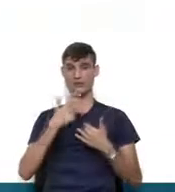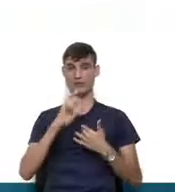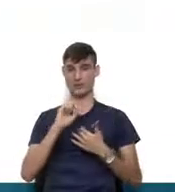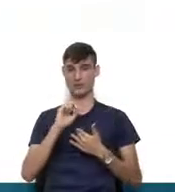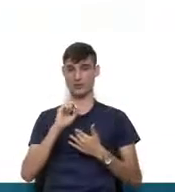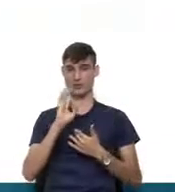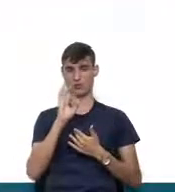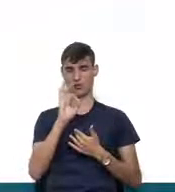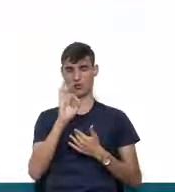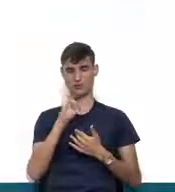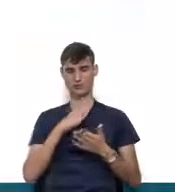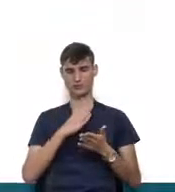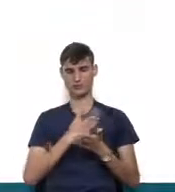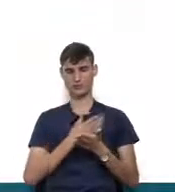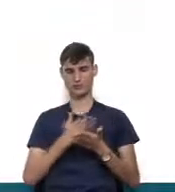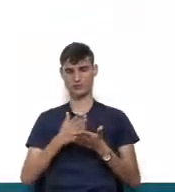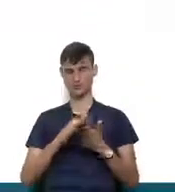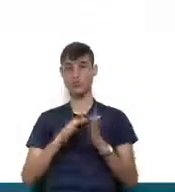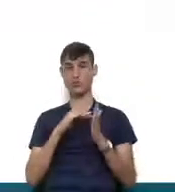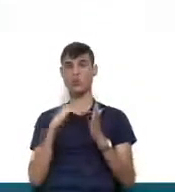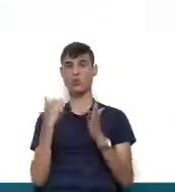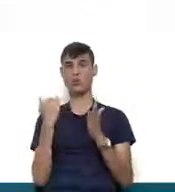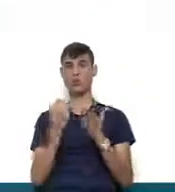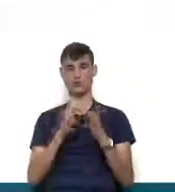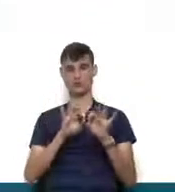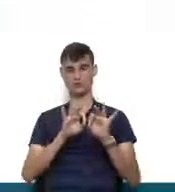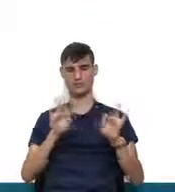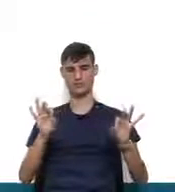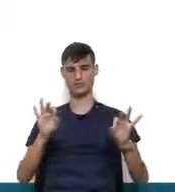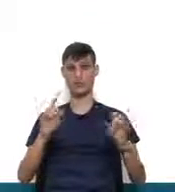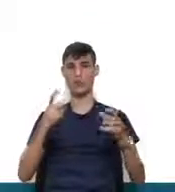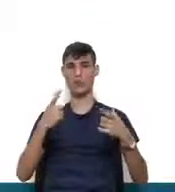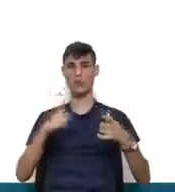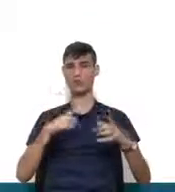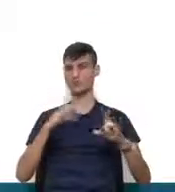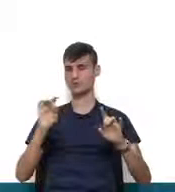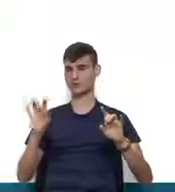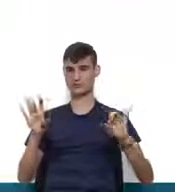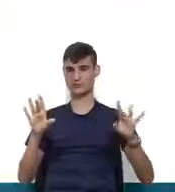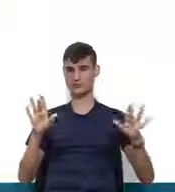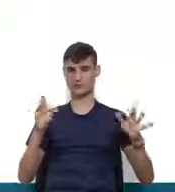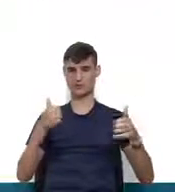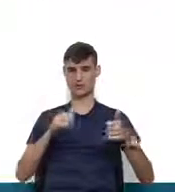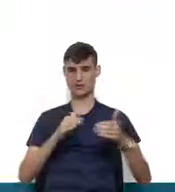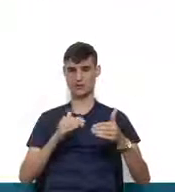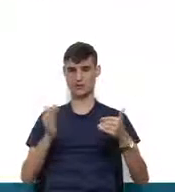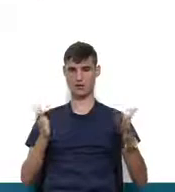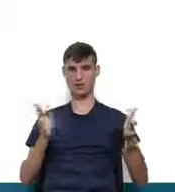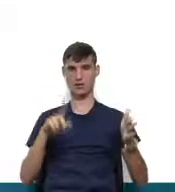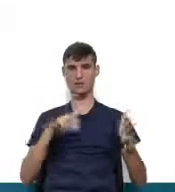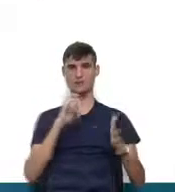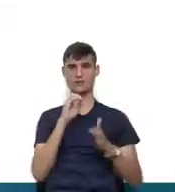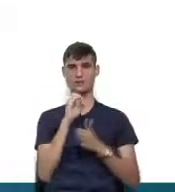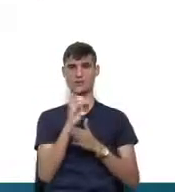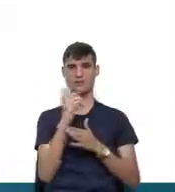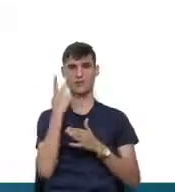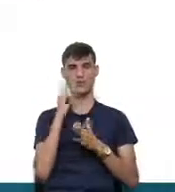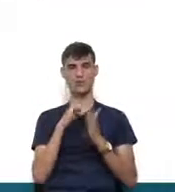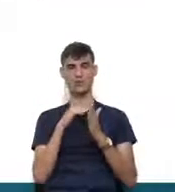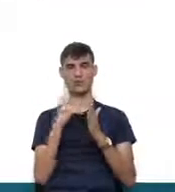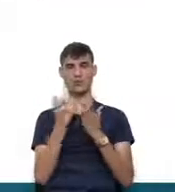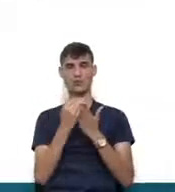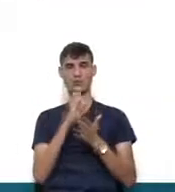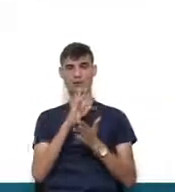graus Celsius em toda a barra e cujas extremidades são mantidas a 0 graus para todo